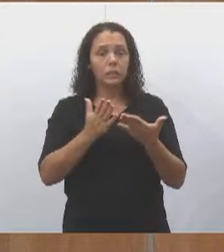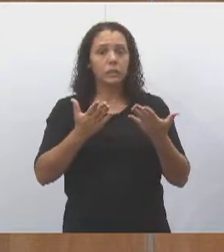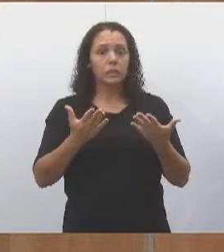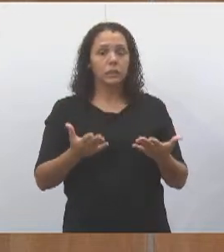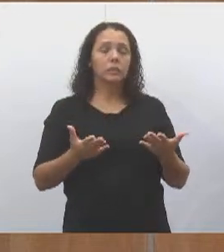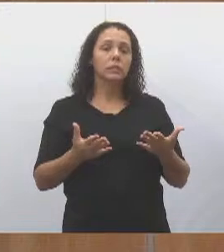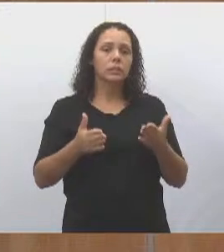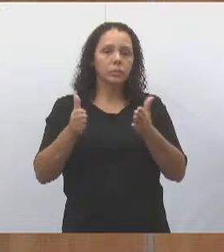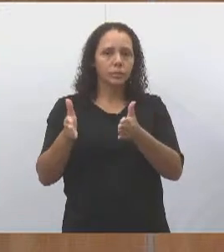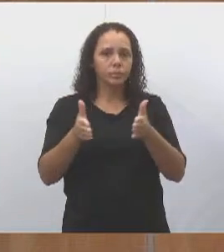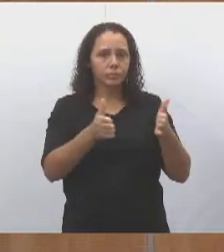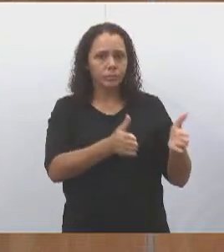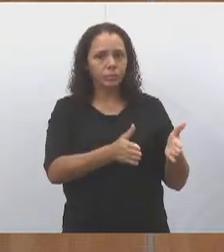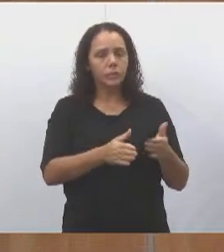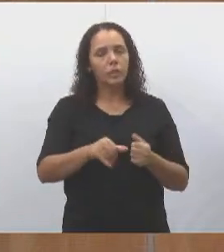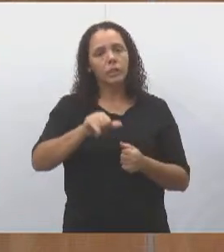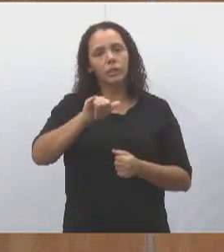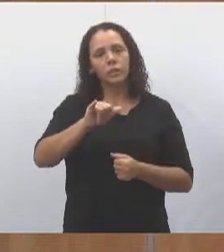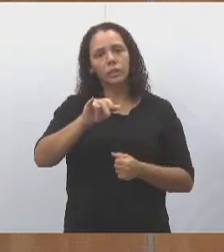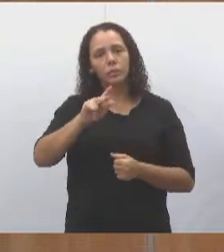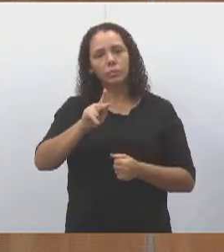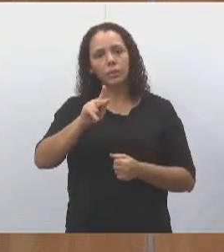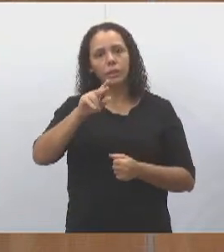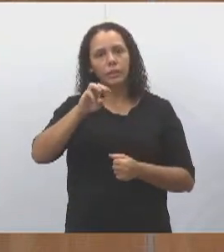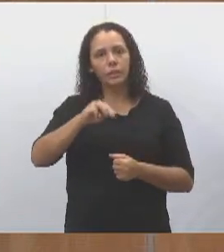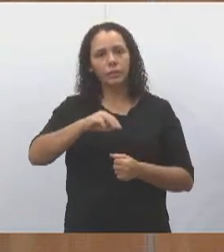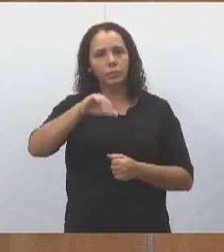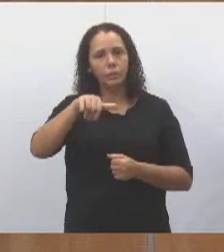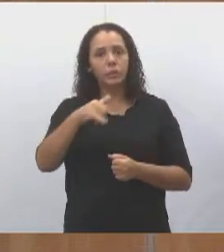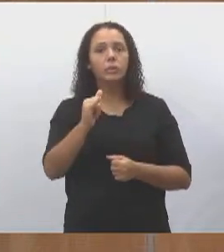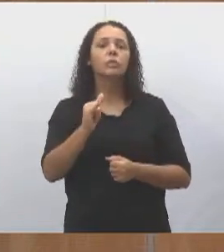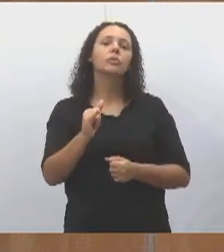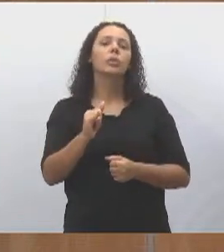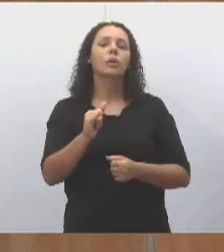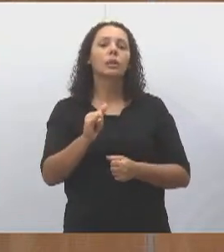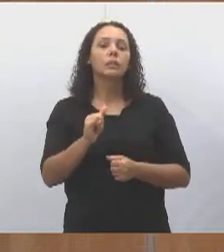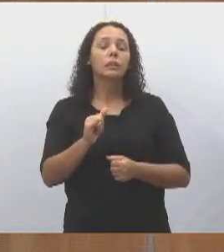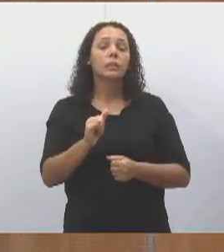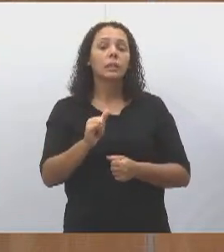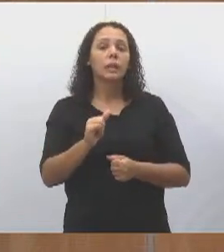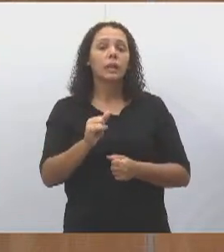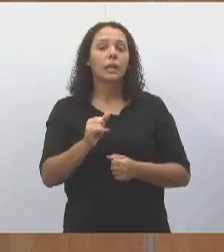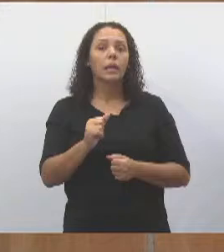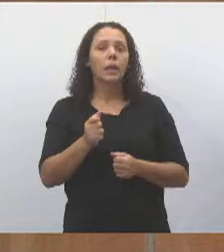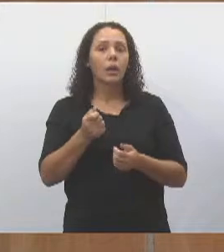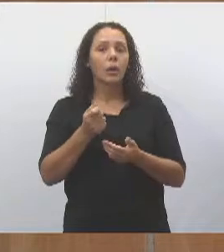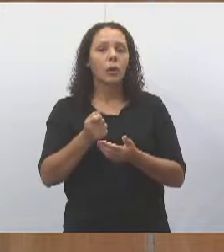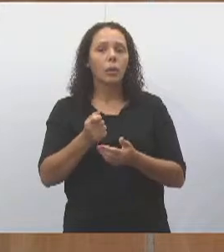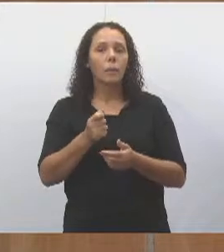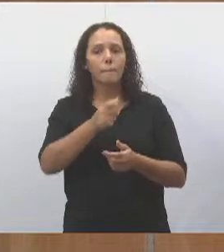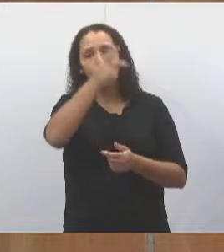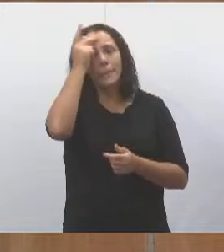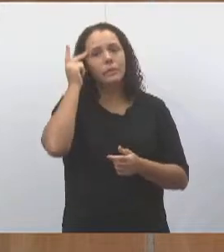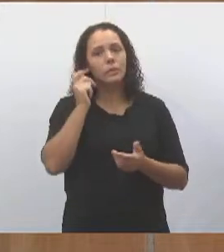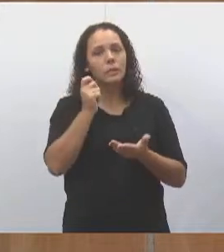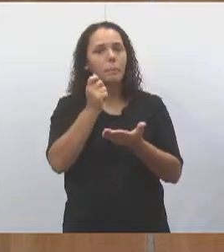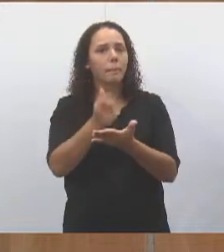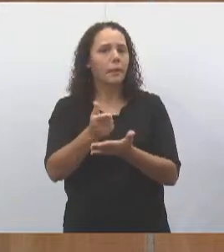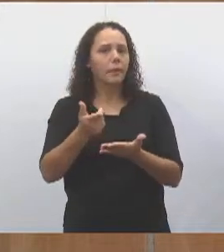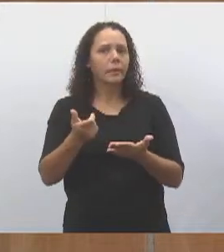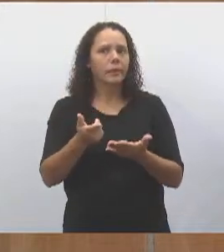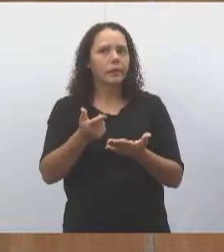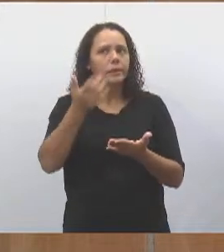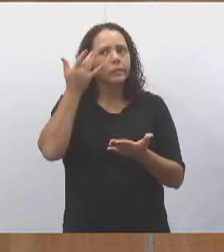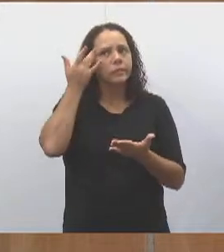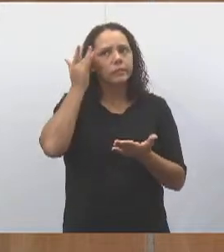E a outra era com relação ao IPMJ, que era a contribuição de servidores e contribuição de patronal. Eu não vou saber de